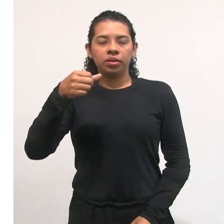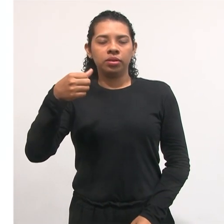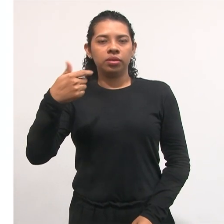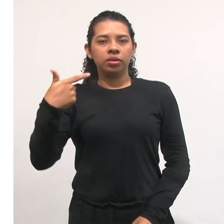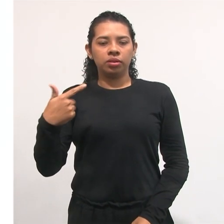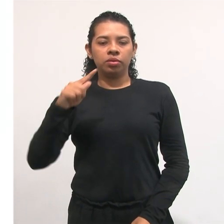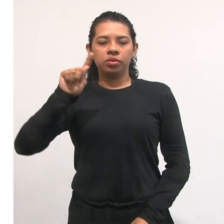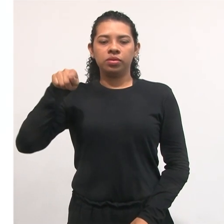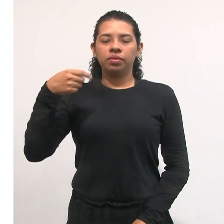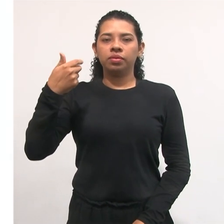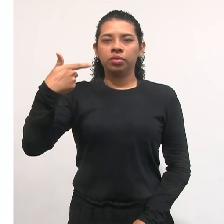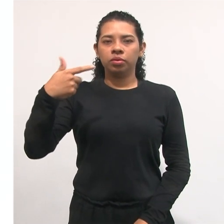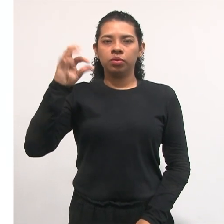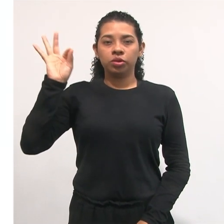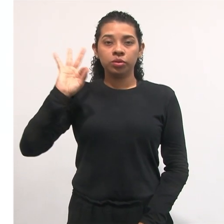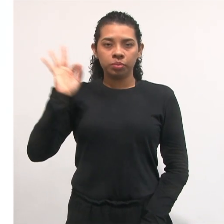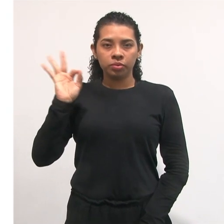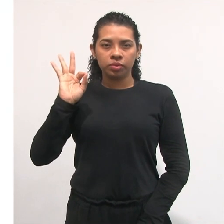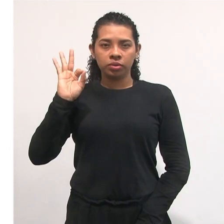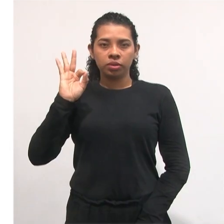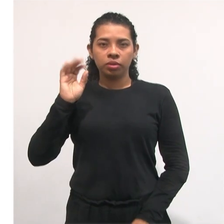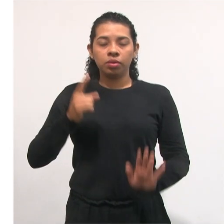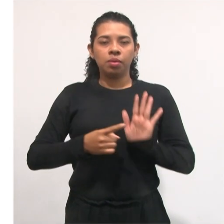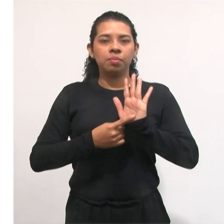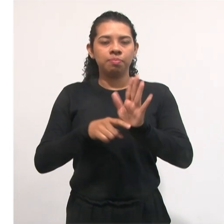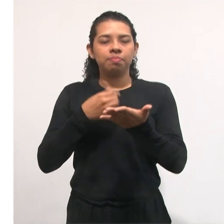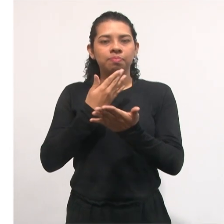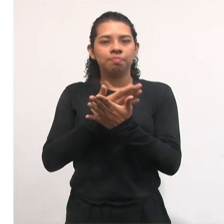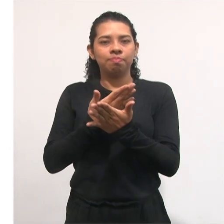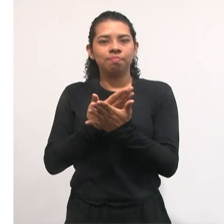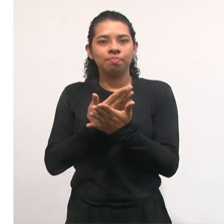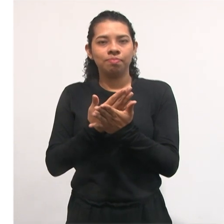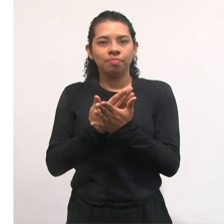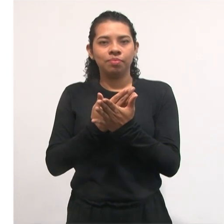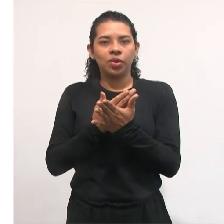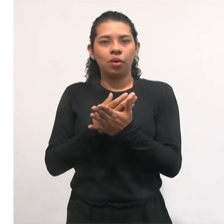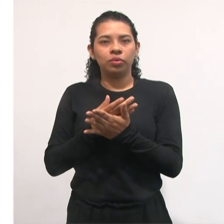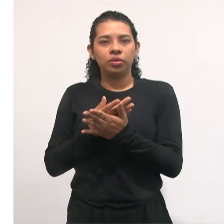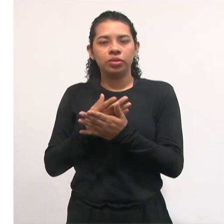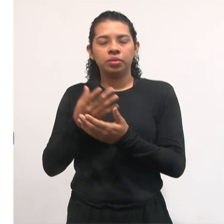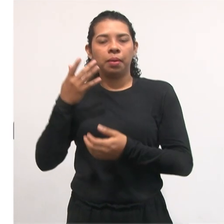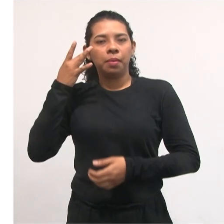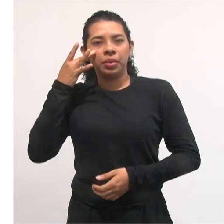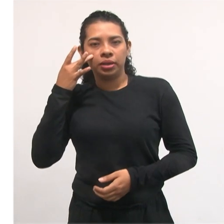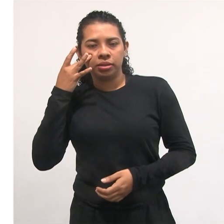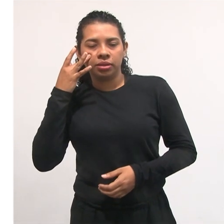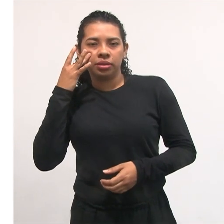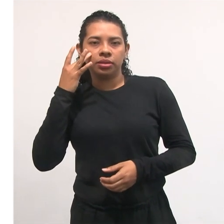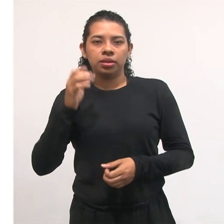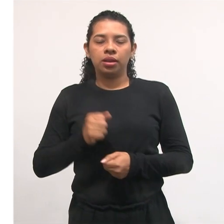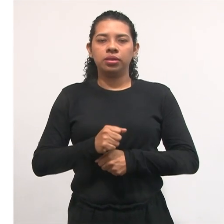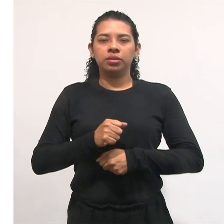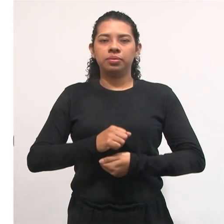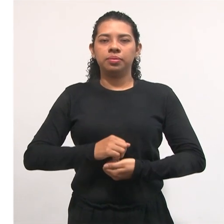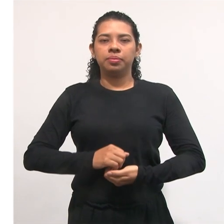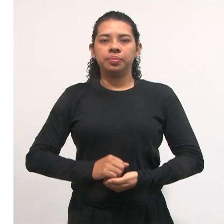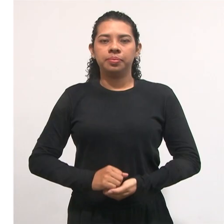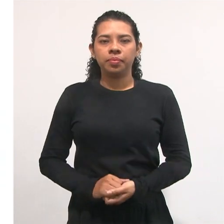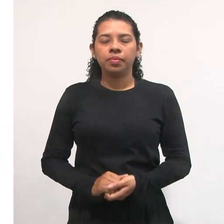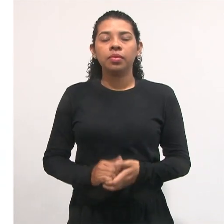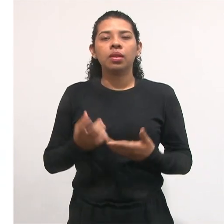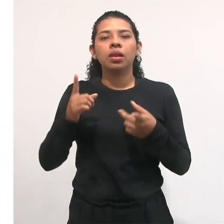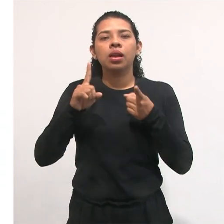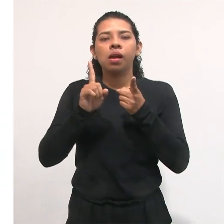e 92% nessa pesquisa aqui representa aulas presenciais. Além disso, tem